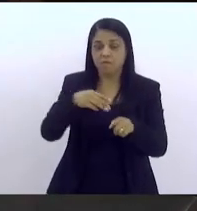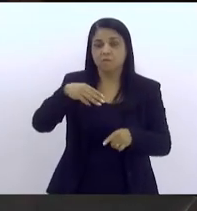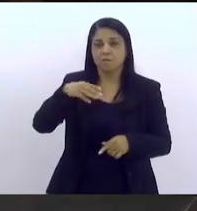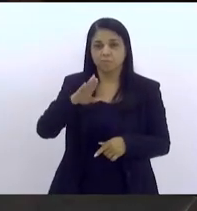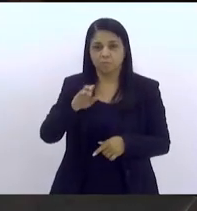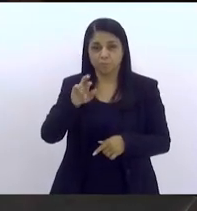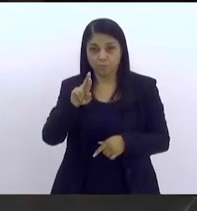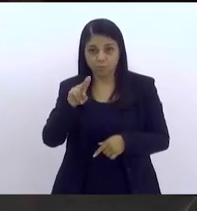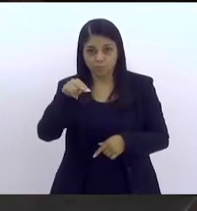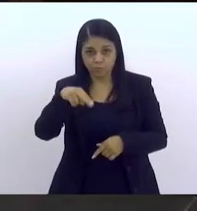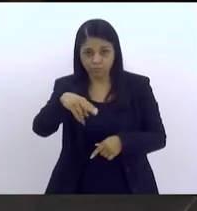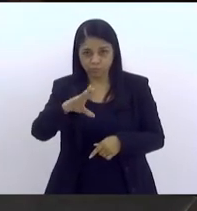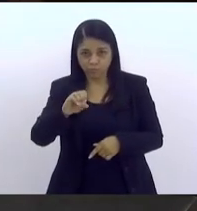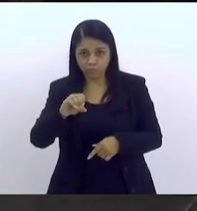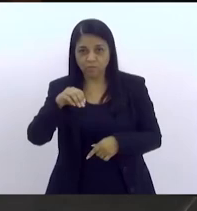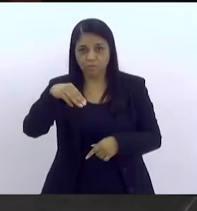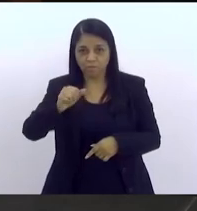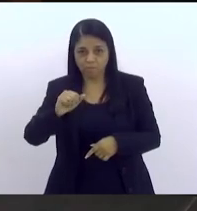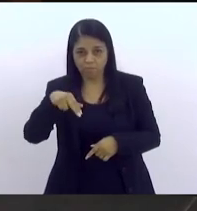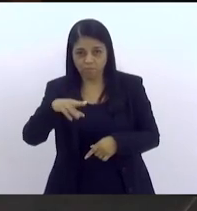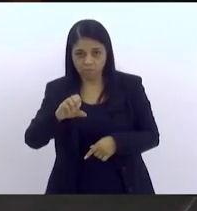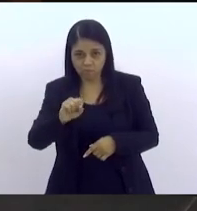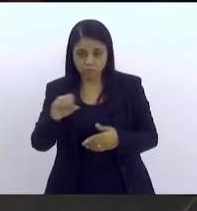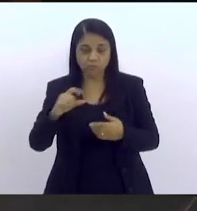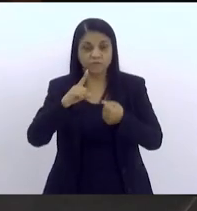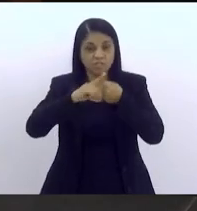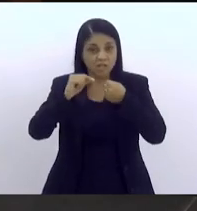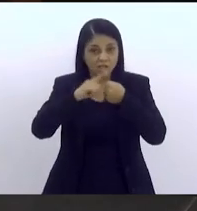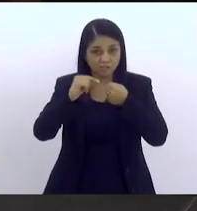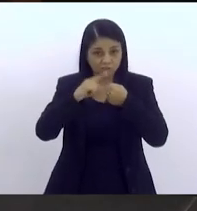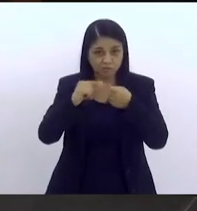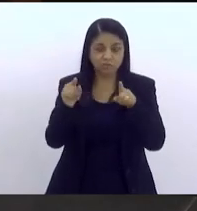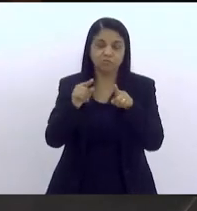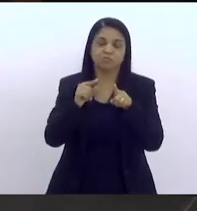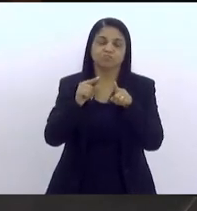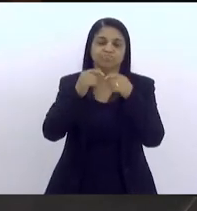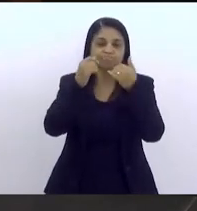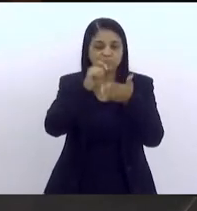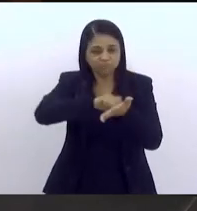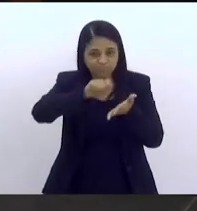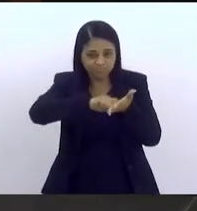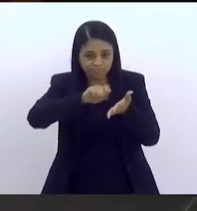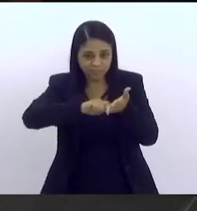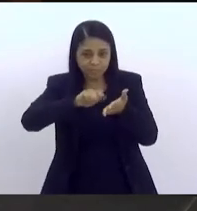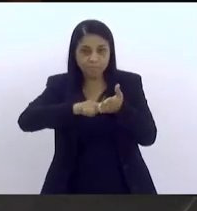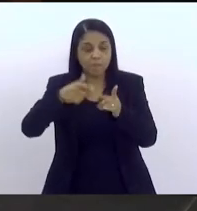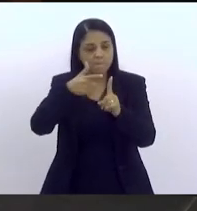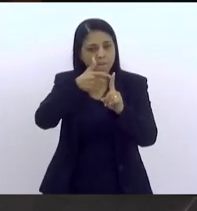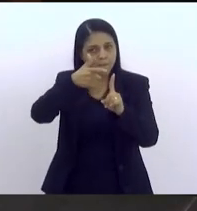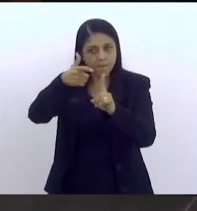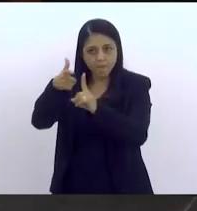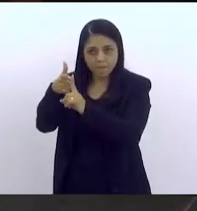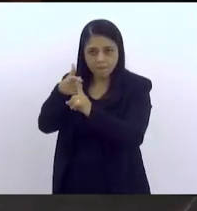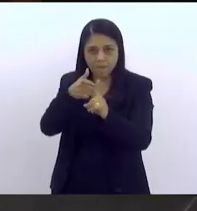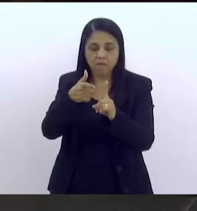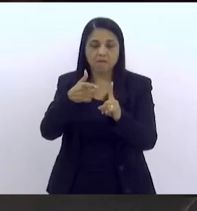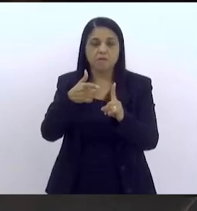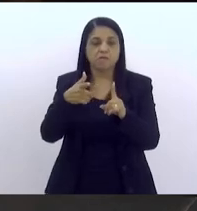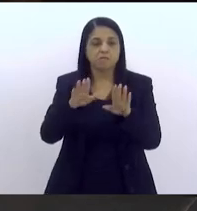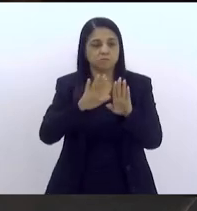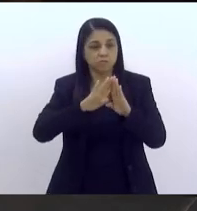escreveu um artigo recentemente intitulado sobre homicídios e ataques em escolas e creches